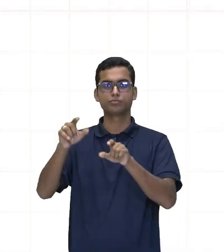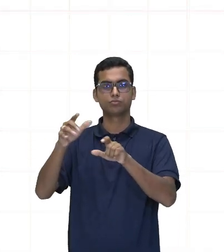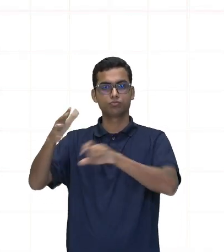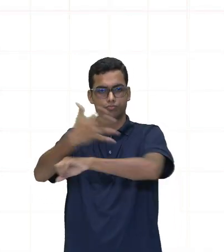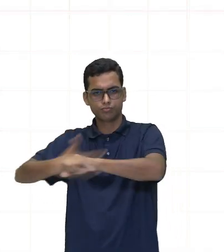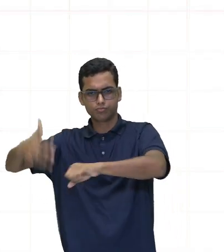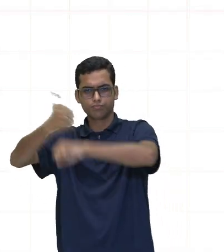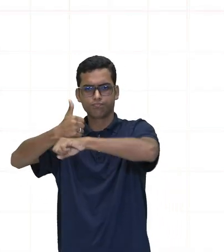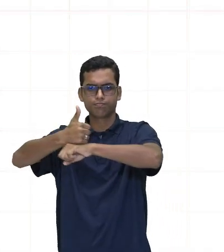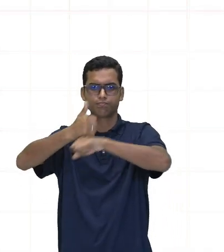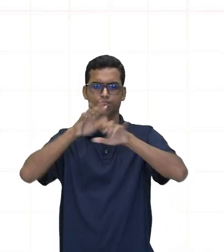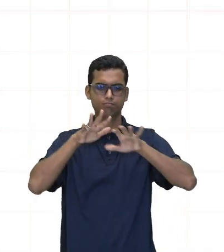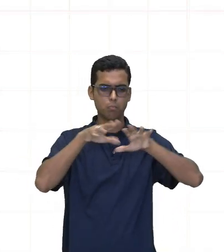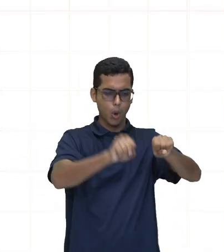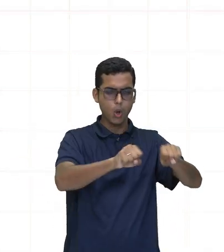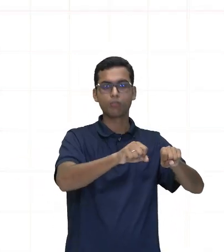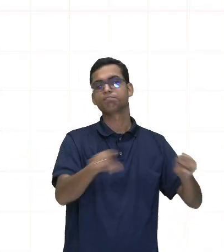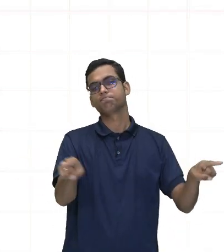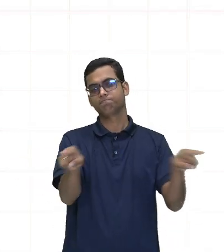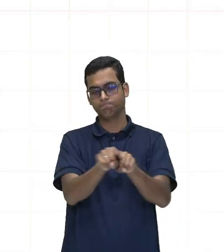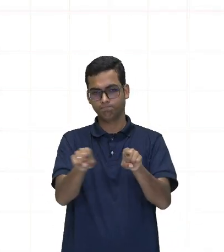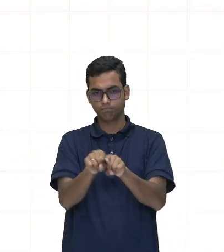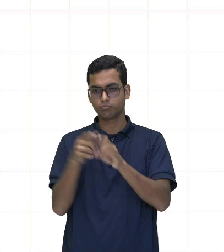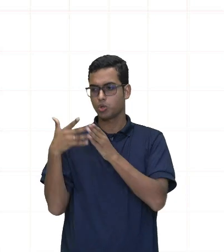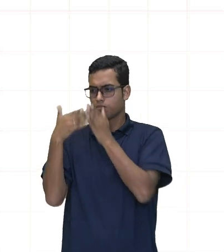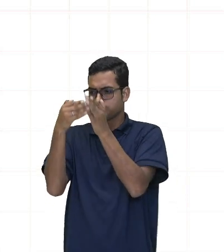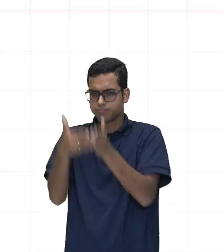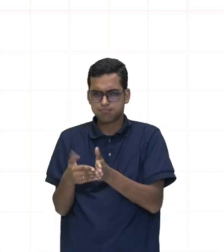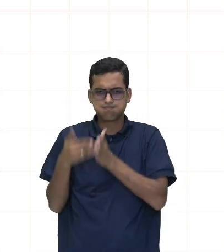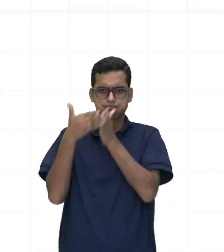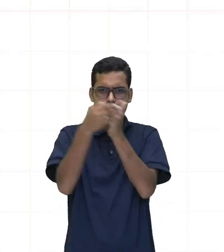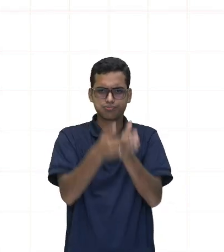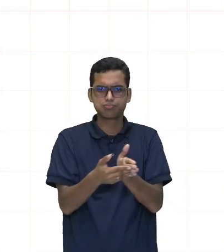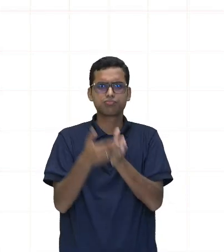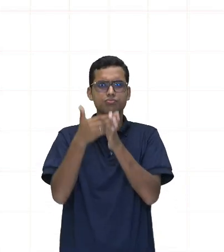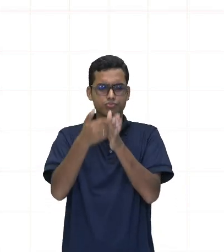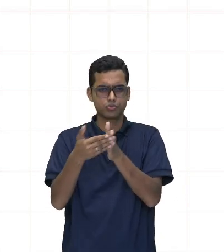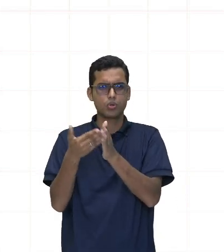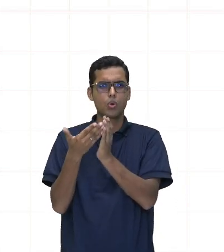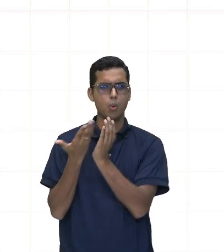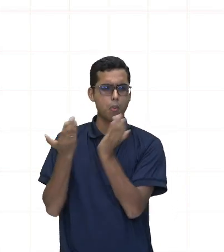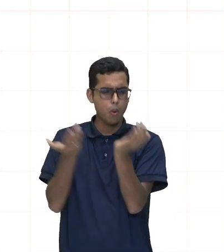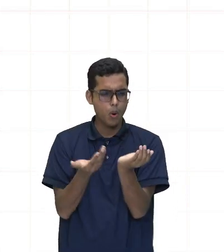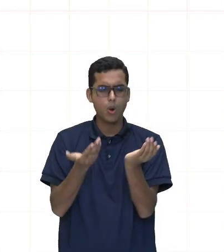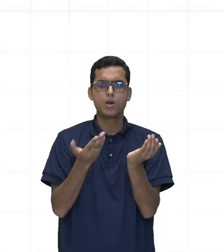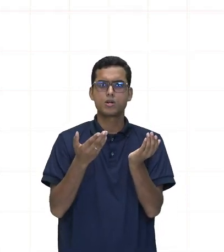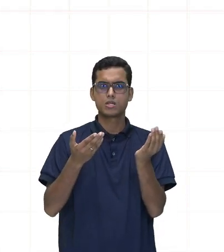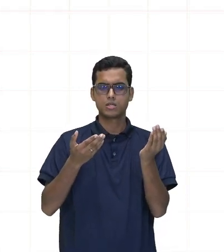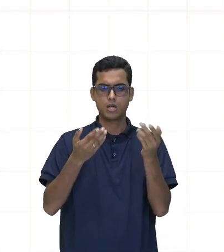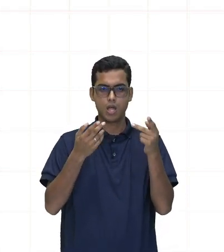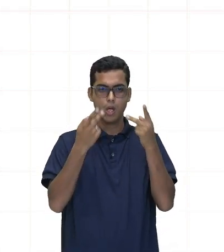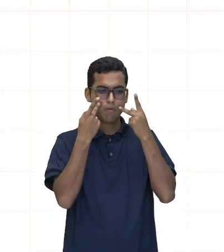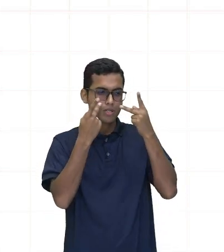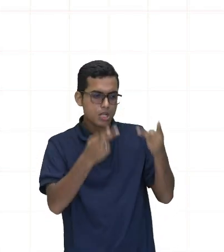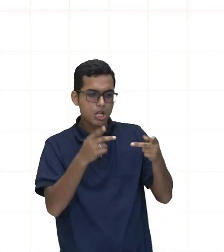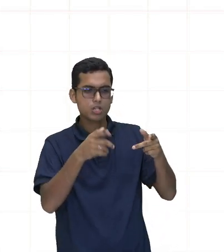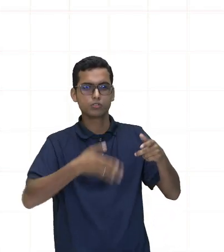demográfica na Europa. Temos várias pessoas e agora se alimentando pouco por conta